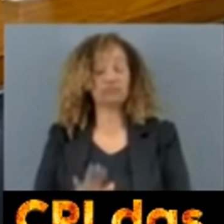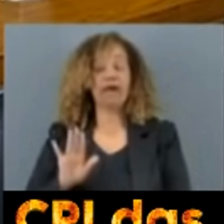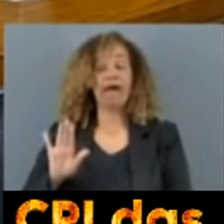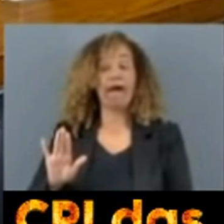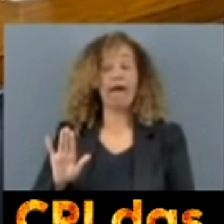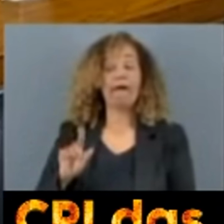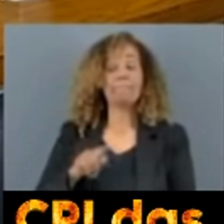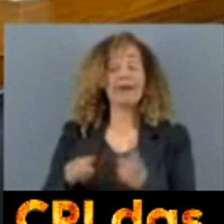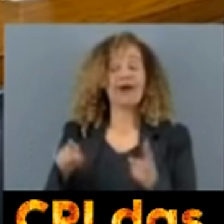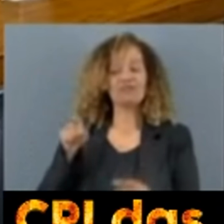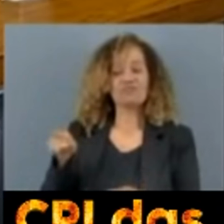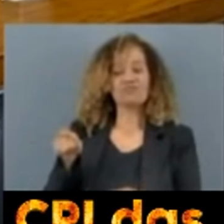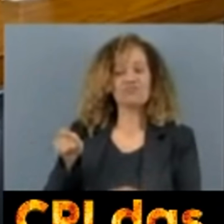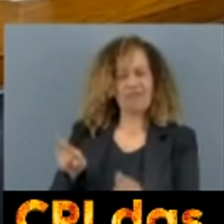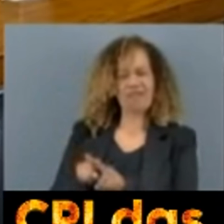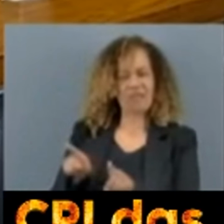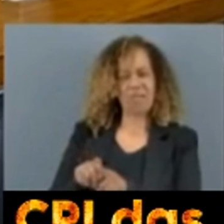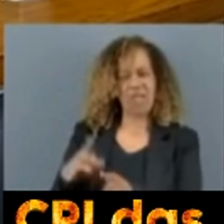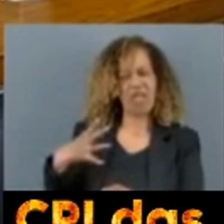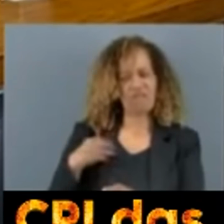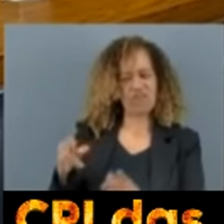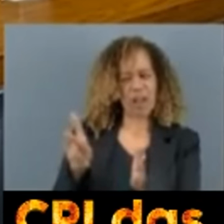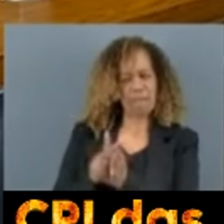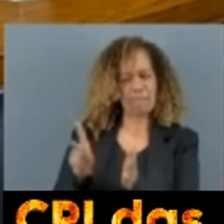mas a senhora é uma filha do norte.